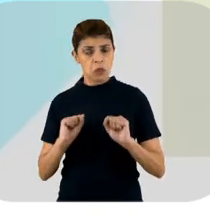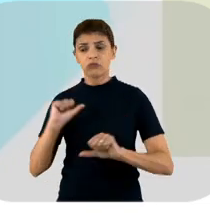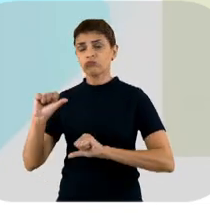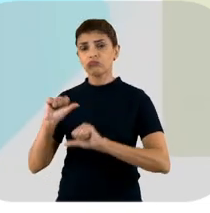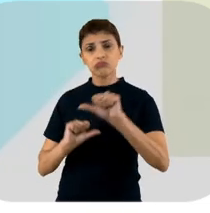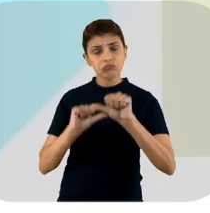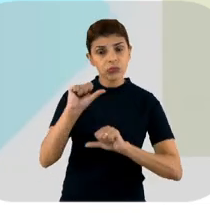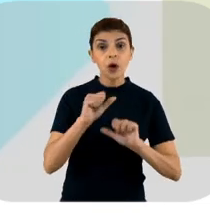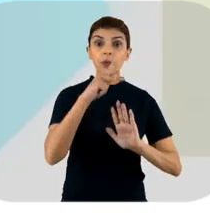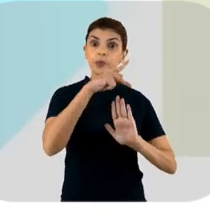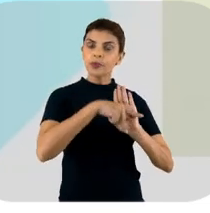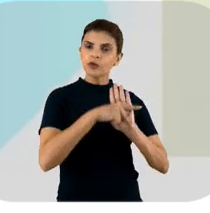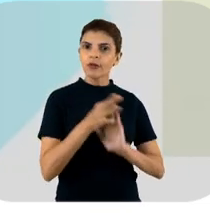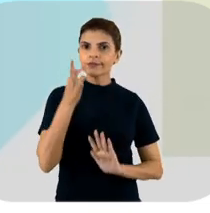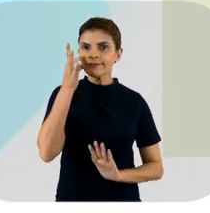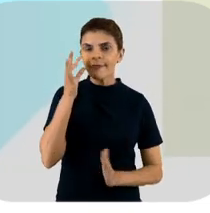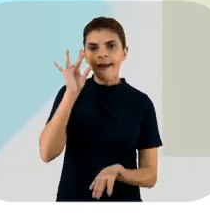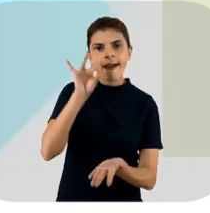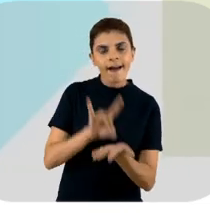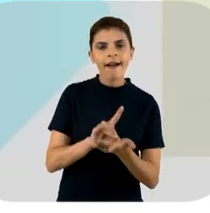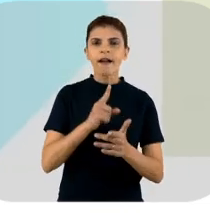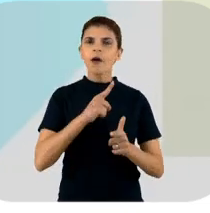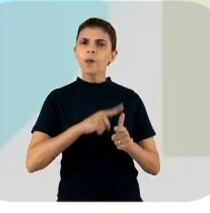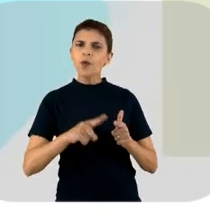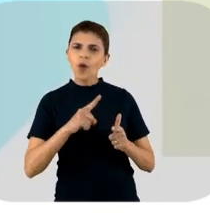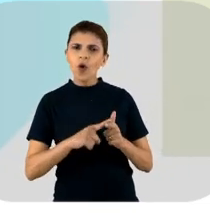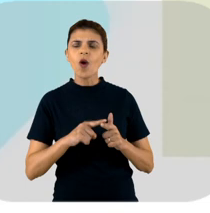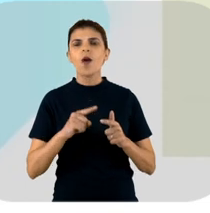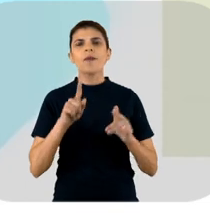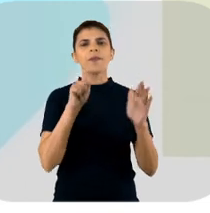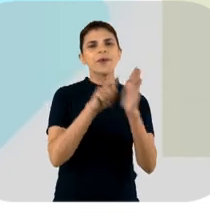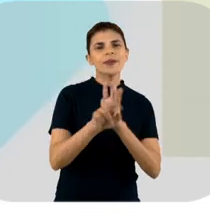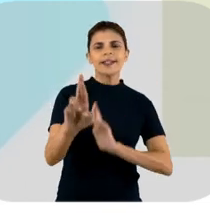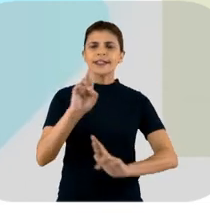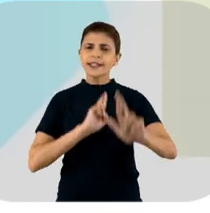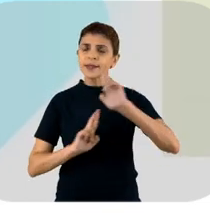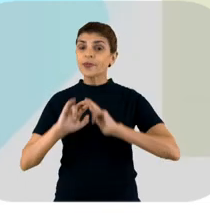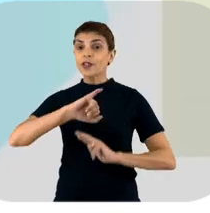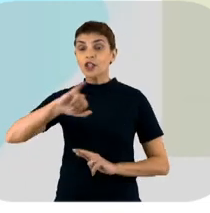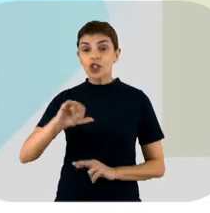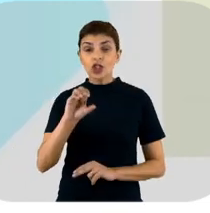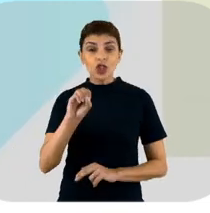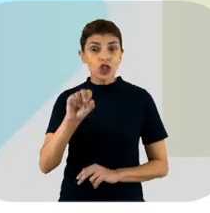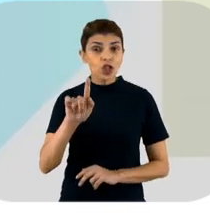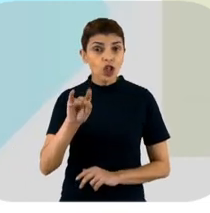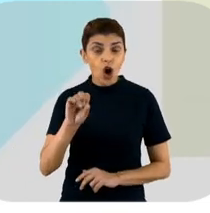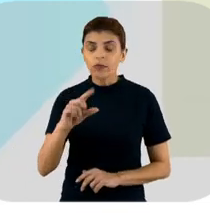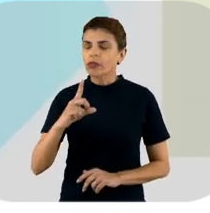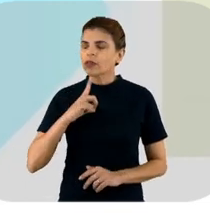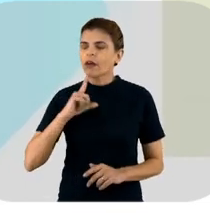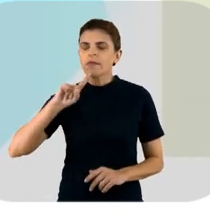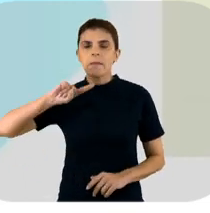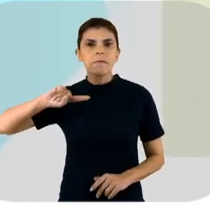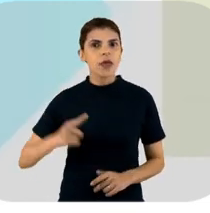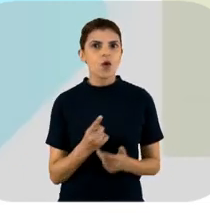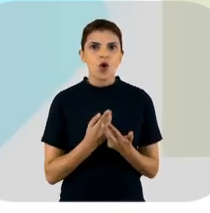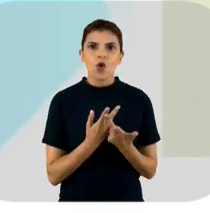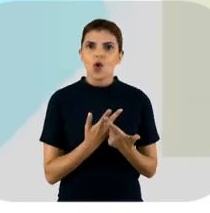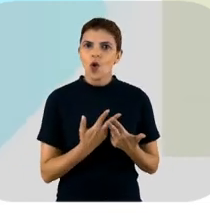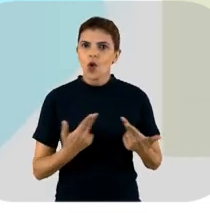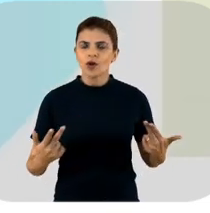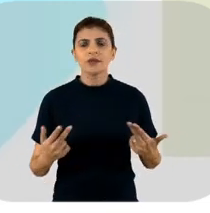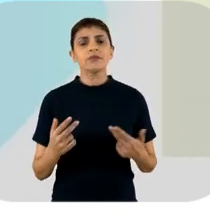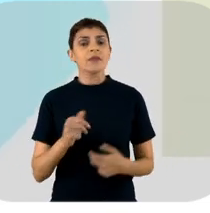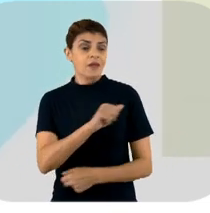mudando, projetos reais, problemas ou simulados, jogos, enfim, tem mil coisas aqui, os